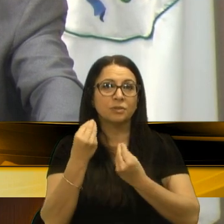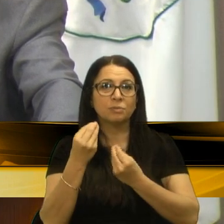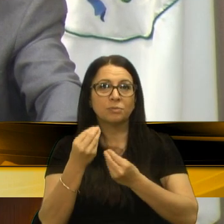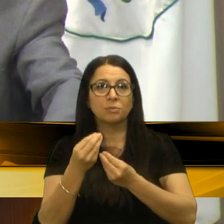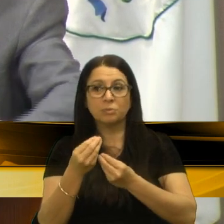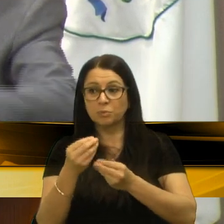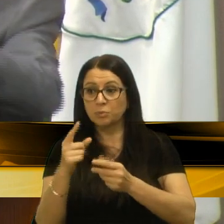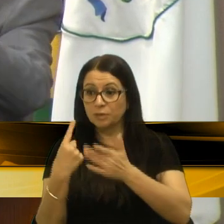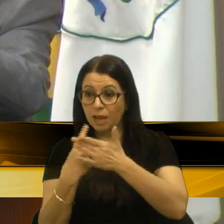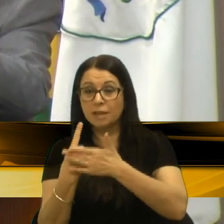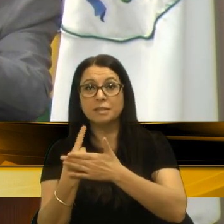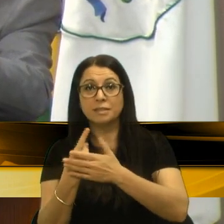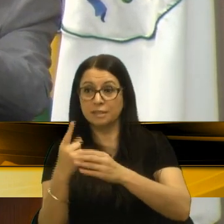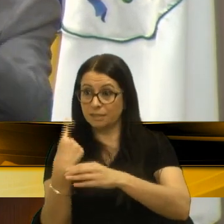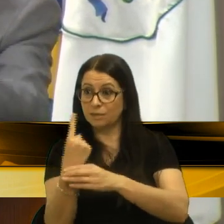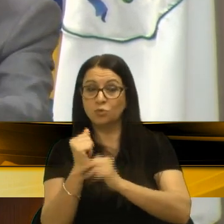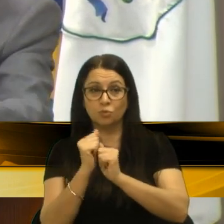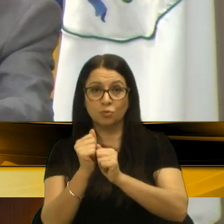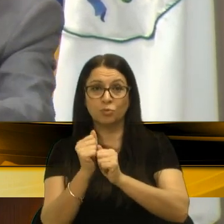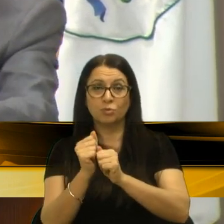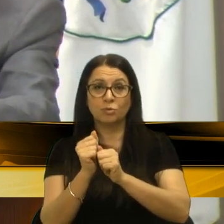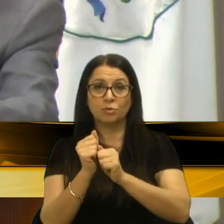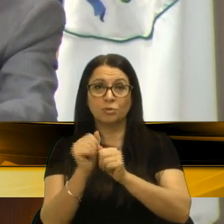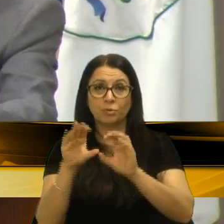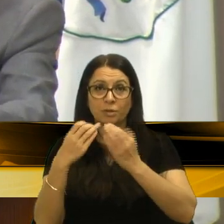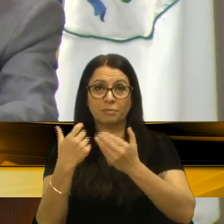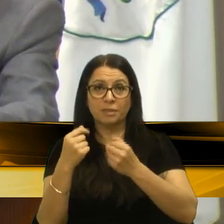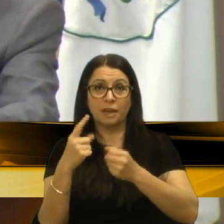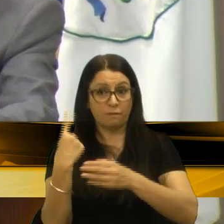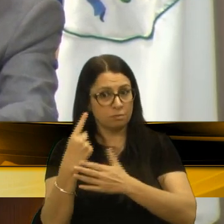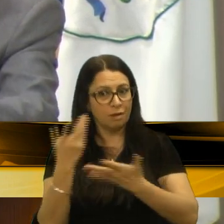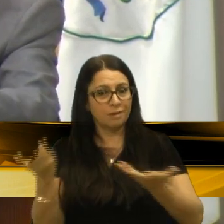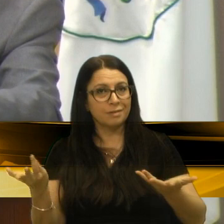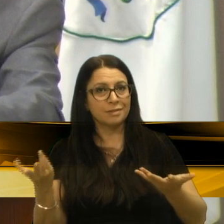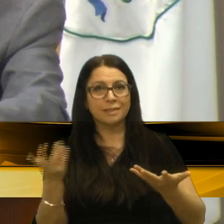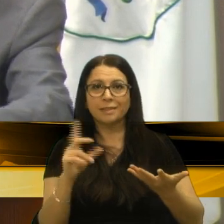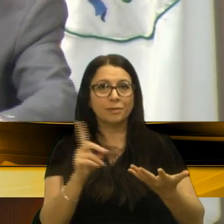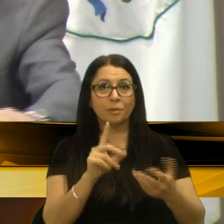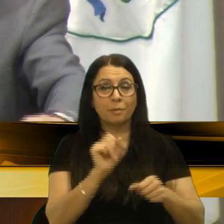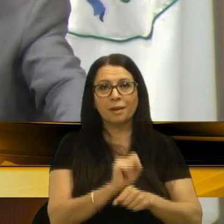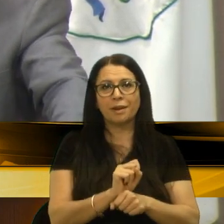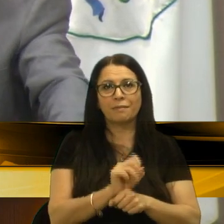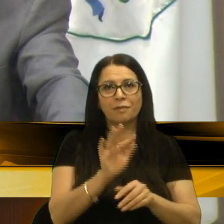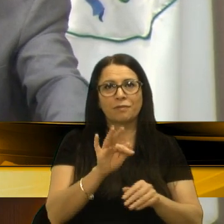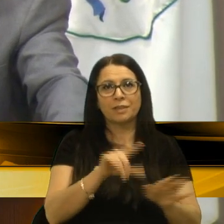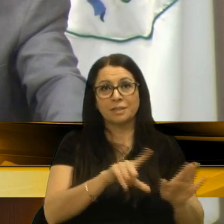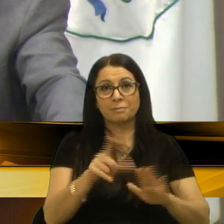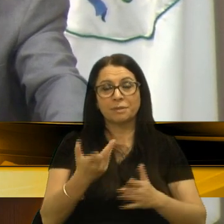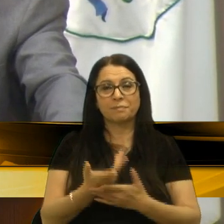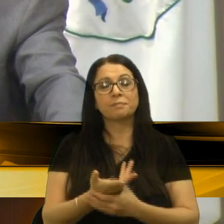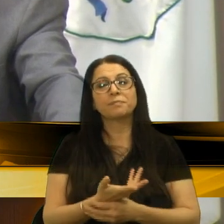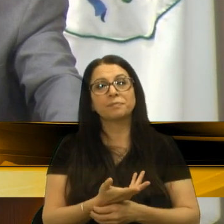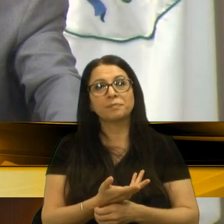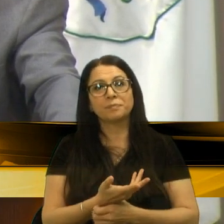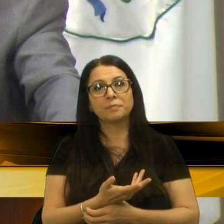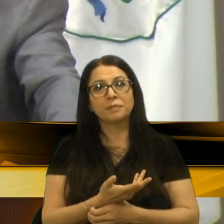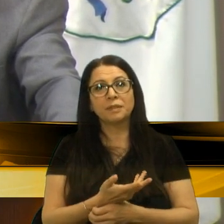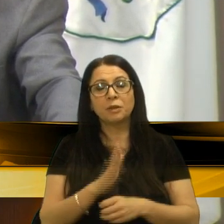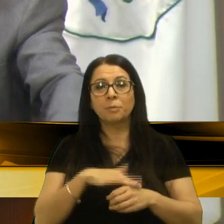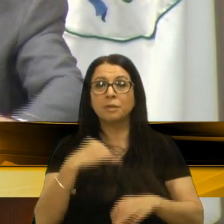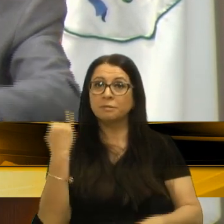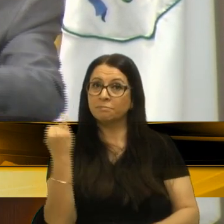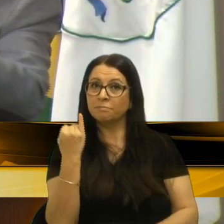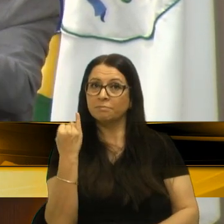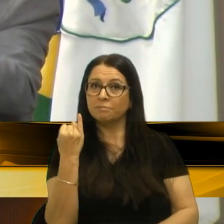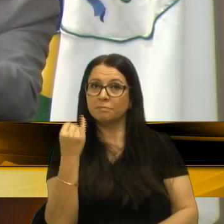época. E da comunidade que precisava do serviço do táxi. Senão eles paravam no fim de semana. E o mais importante é